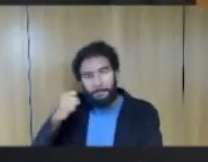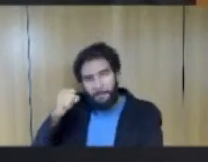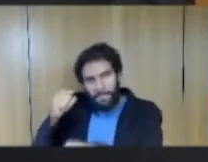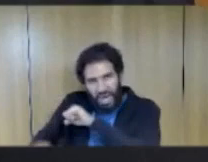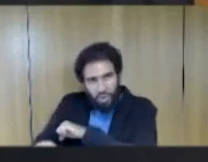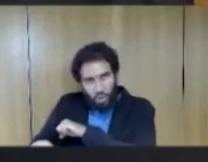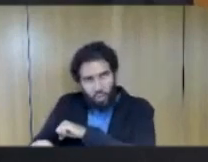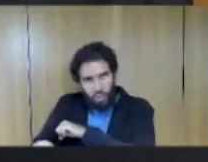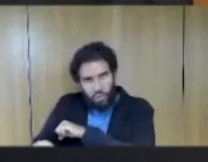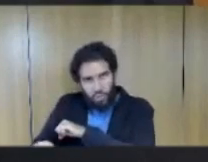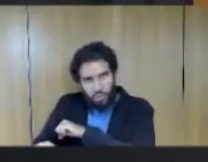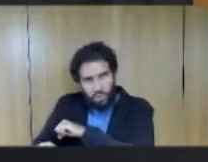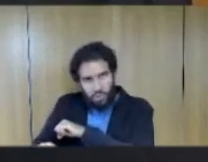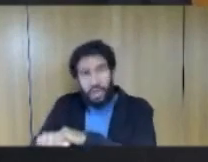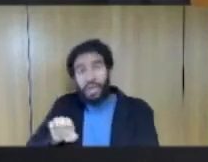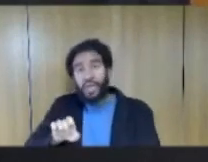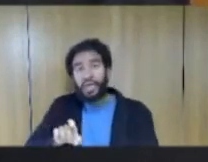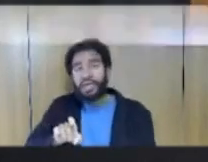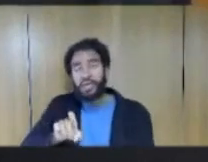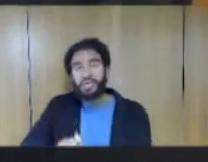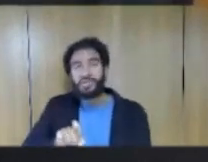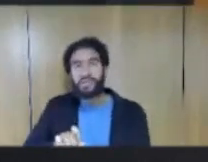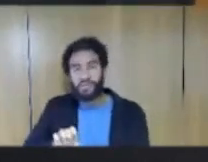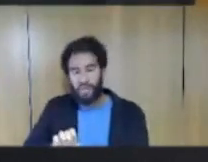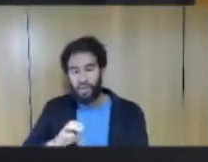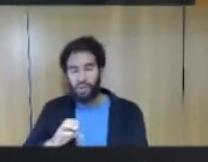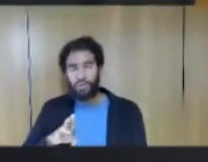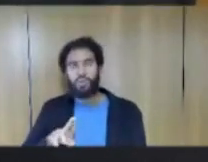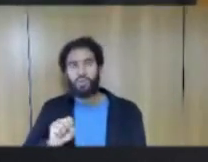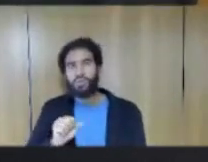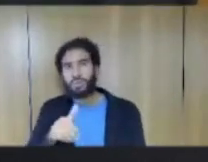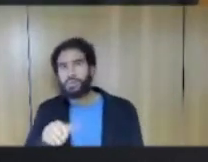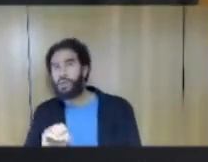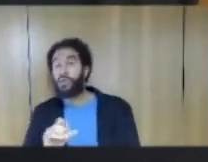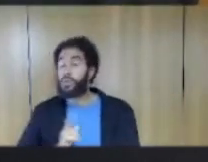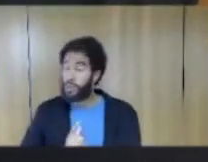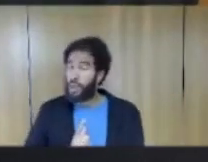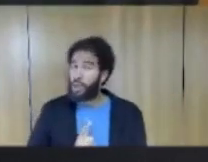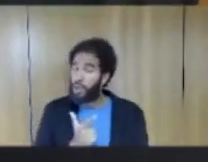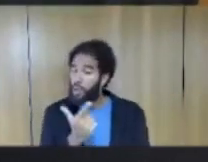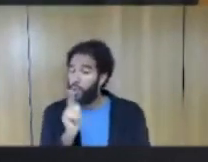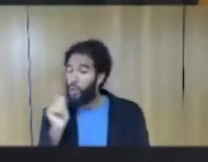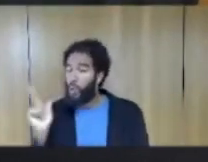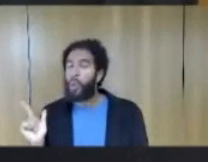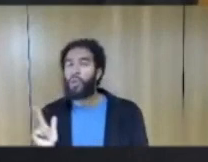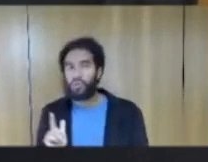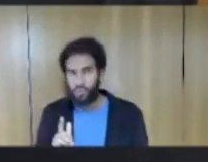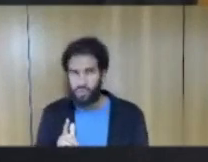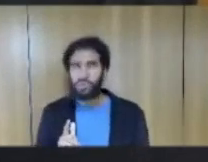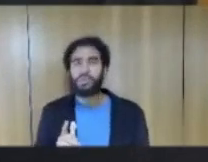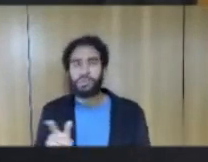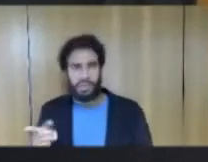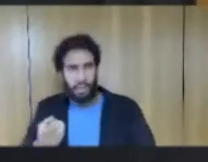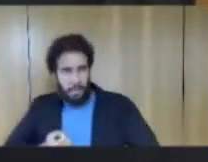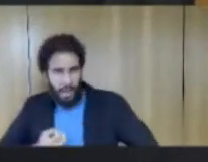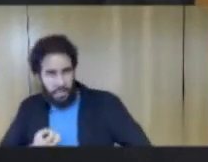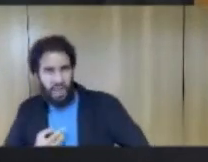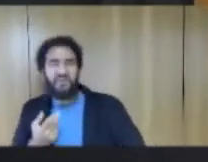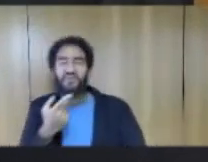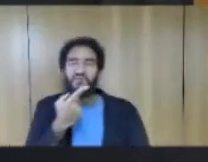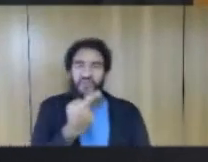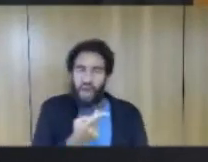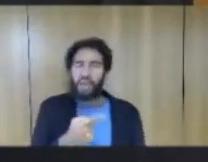nós temos outros aspectos que constam dessa colaboração dessa delação